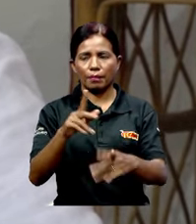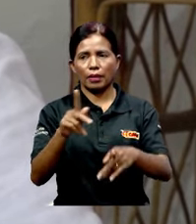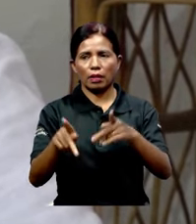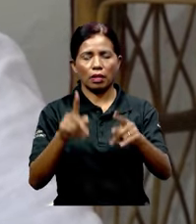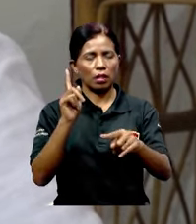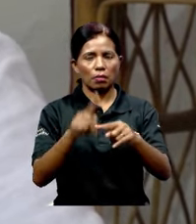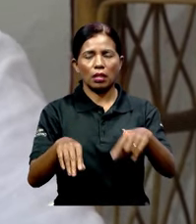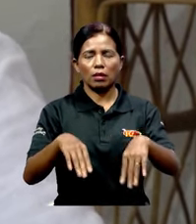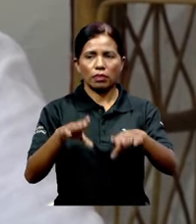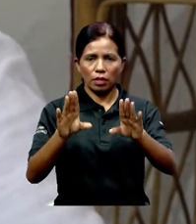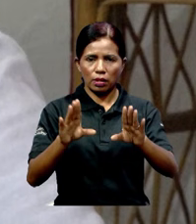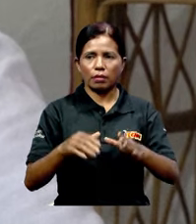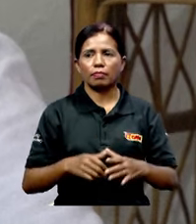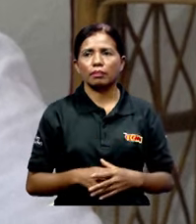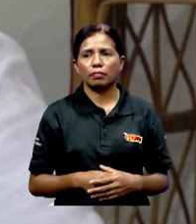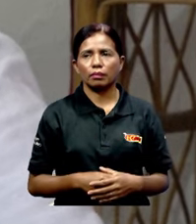Label fã liu